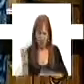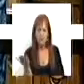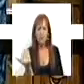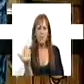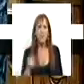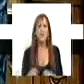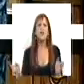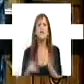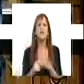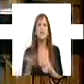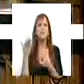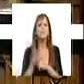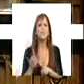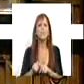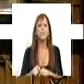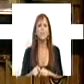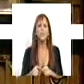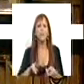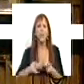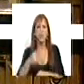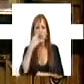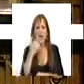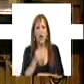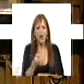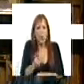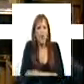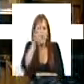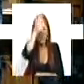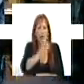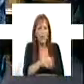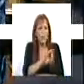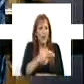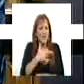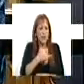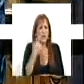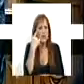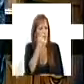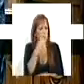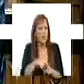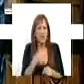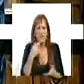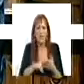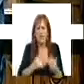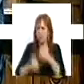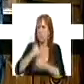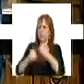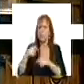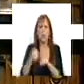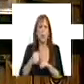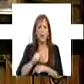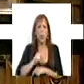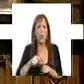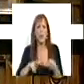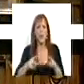mais. É necessário, nomeadamente, corrigir os erros do anterior governo PSD-CDS, que representaram verdadeiros retrocessos no